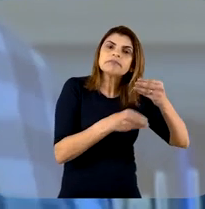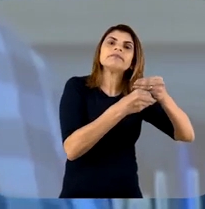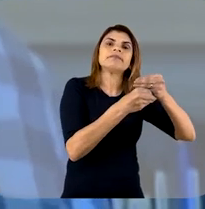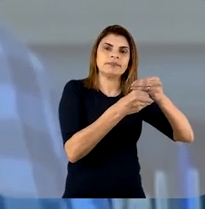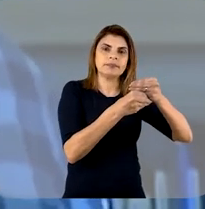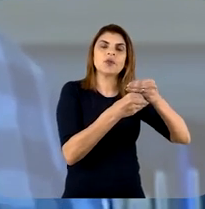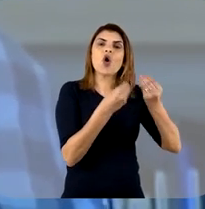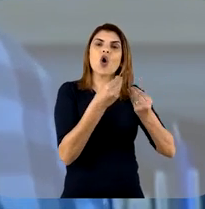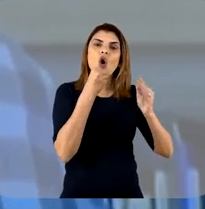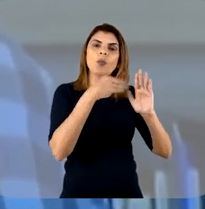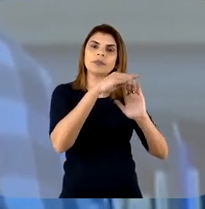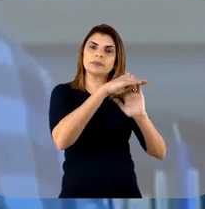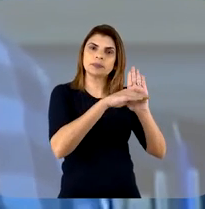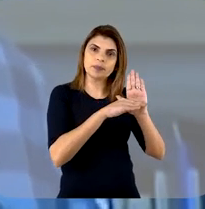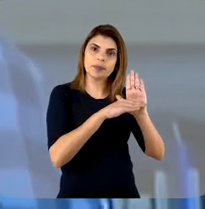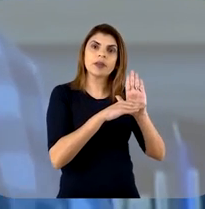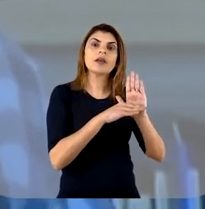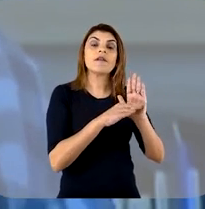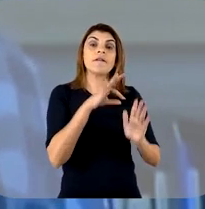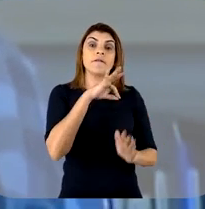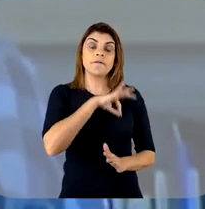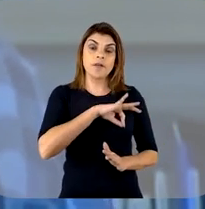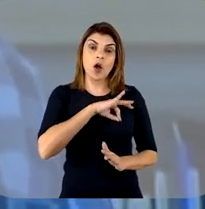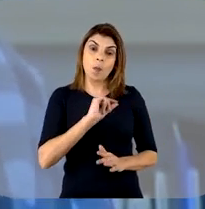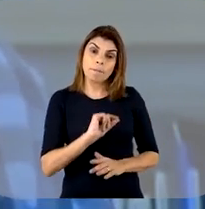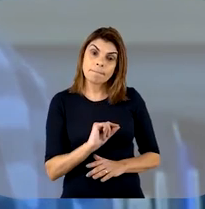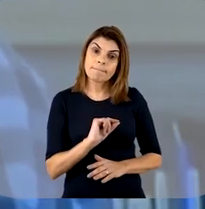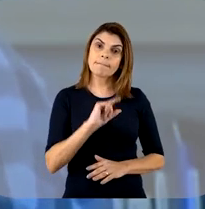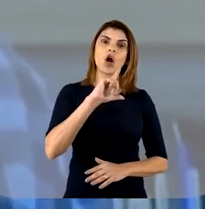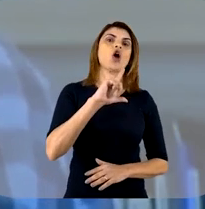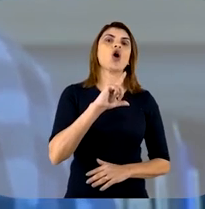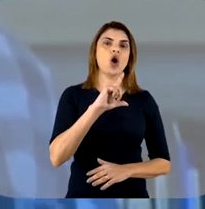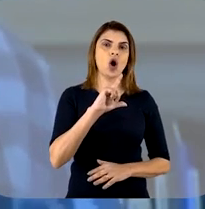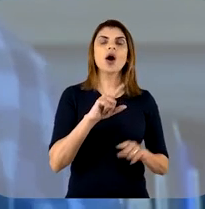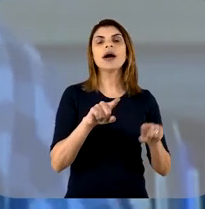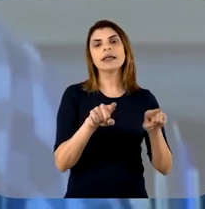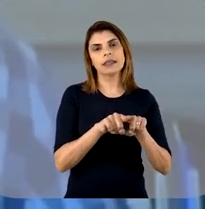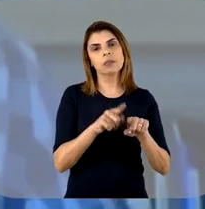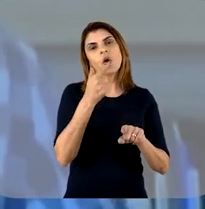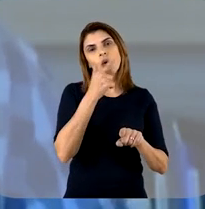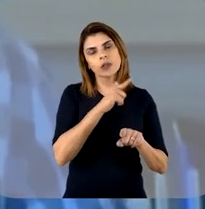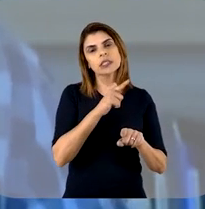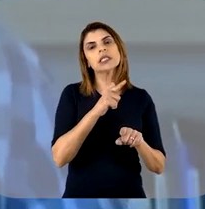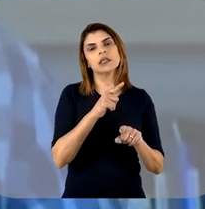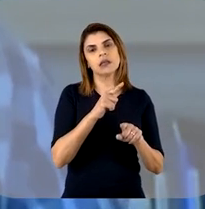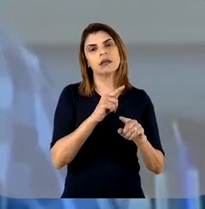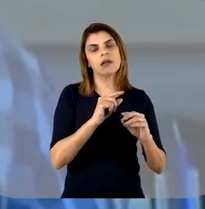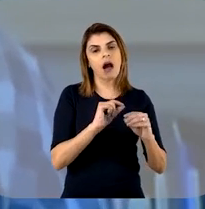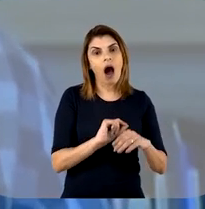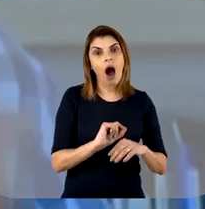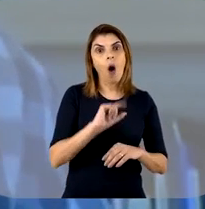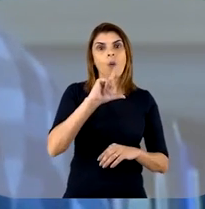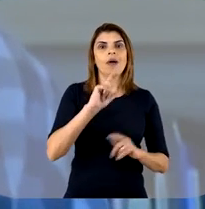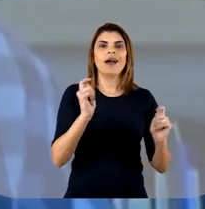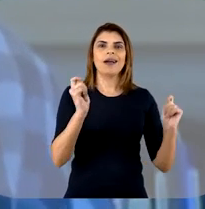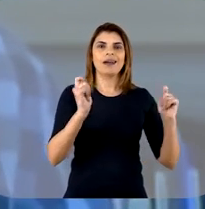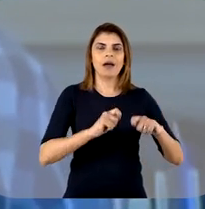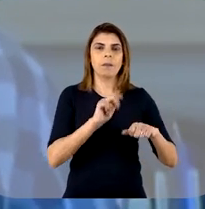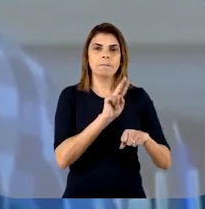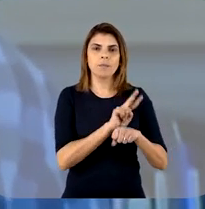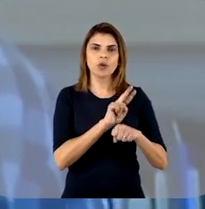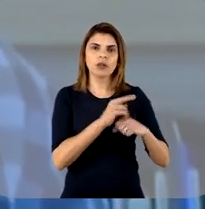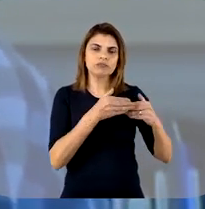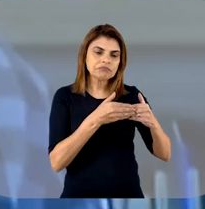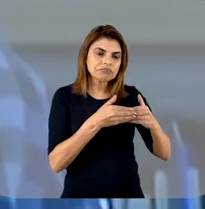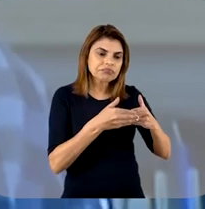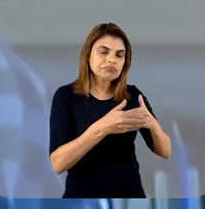a linha de ingresso no programa, ampliar o valor do benefício, e, dessa forma, portanto, aumentar a capacidade de proteção